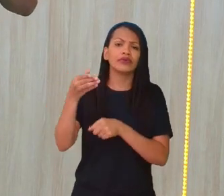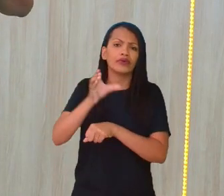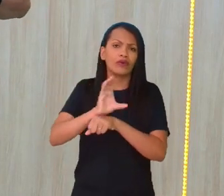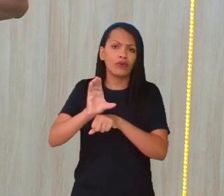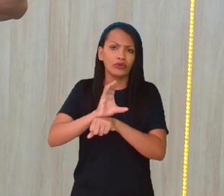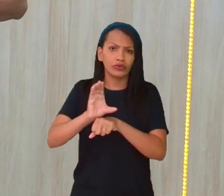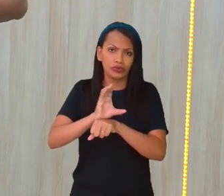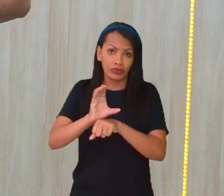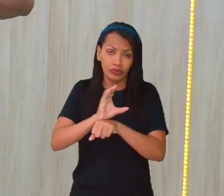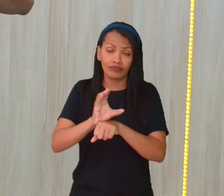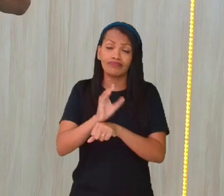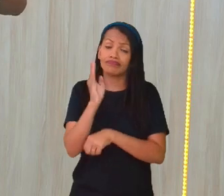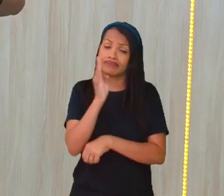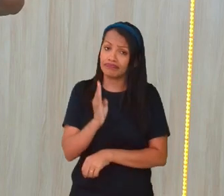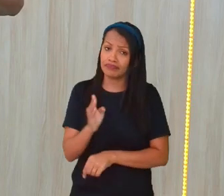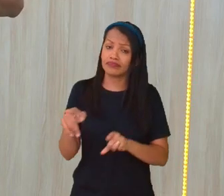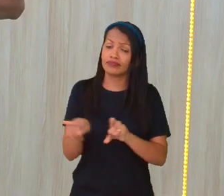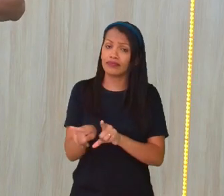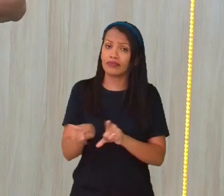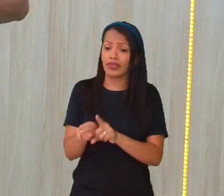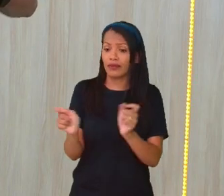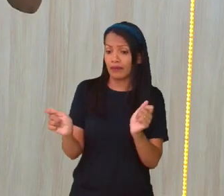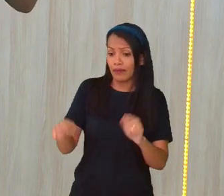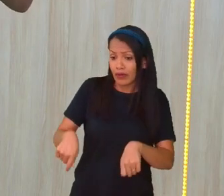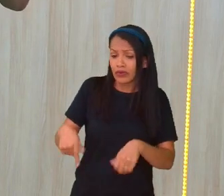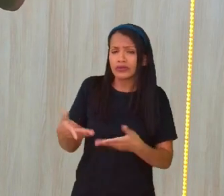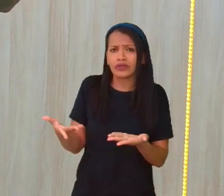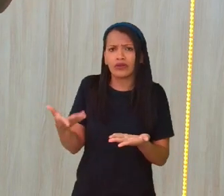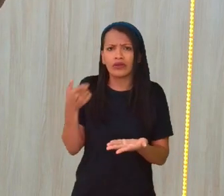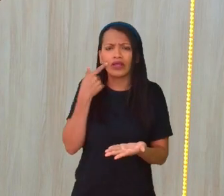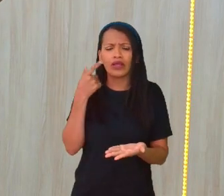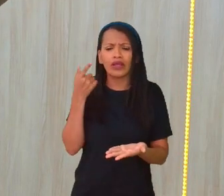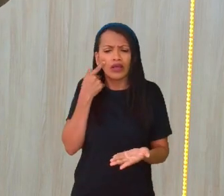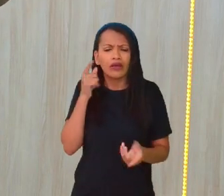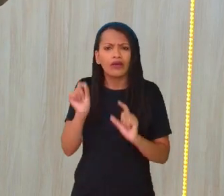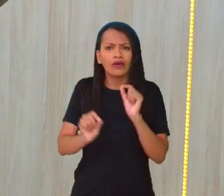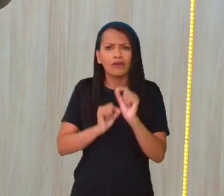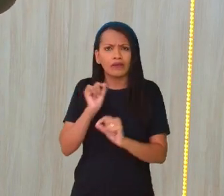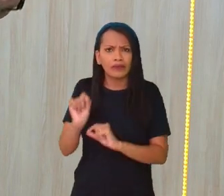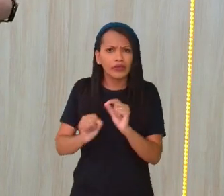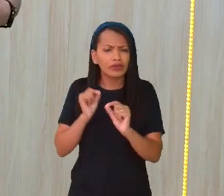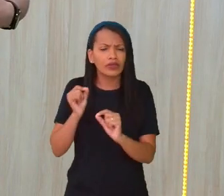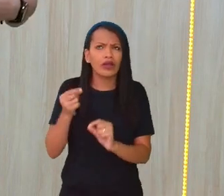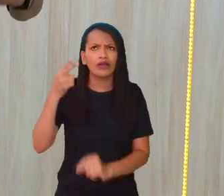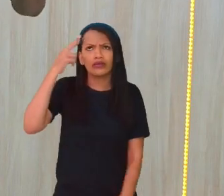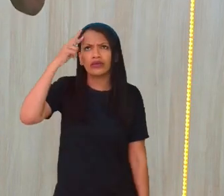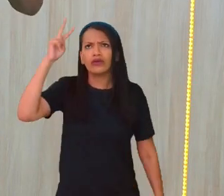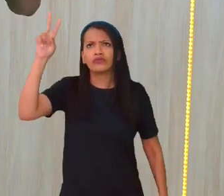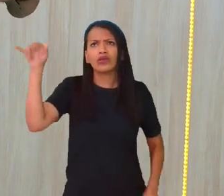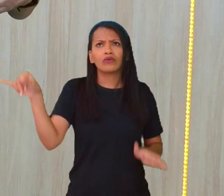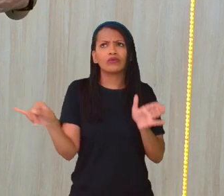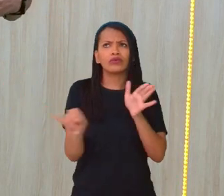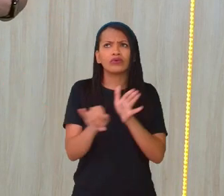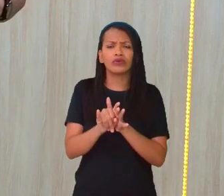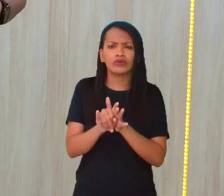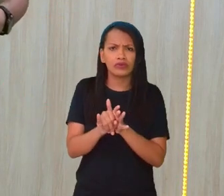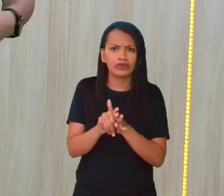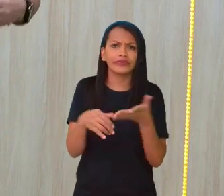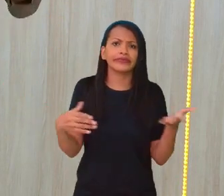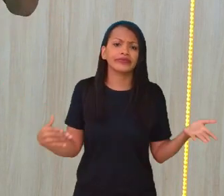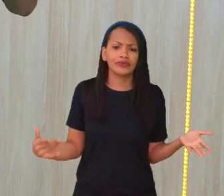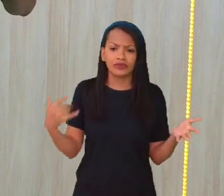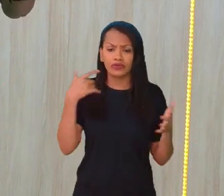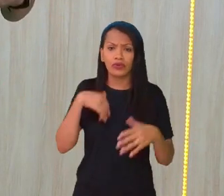são as possibilidades que nós temos de resgatar um pouco, né, da identidade,